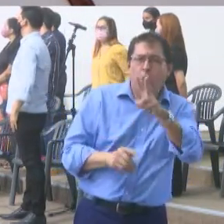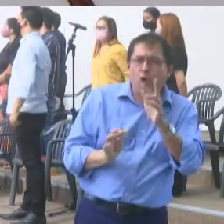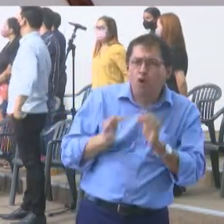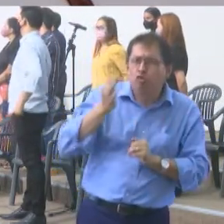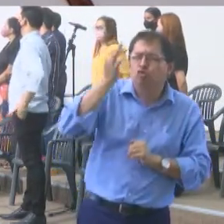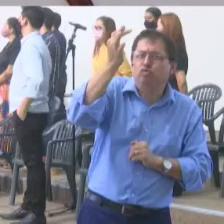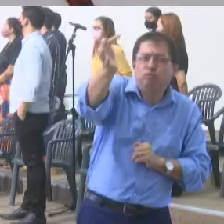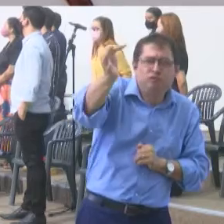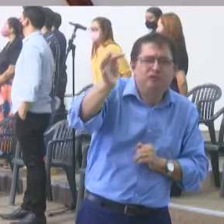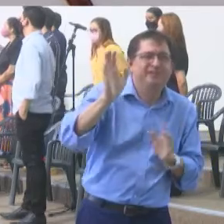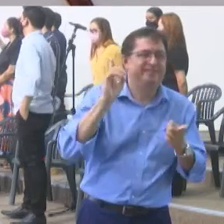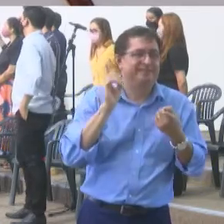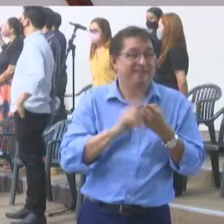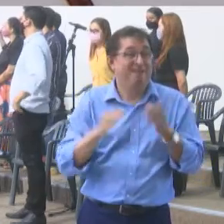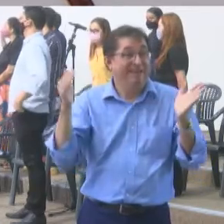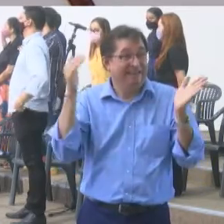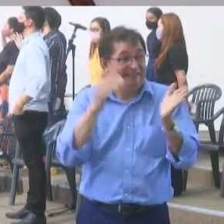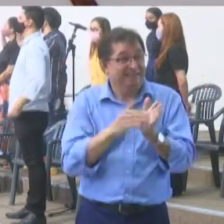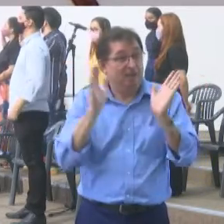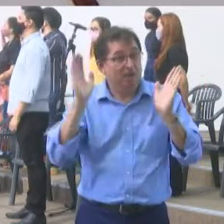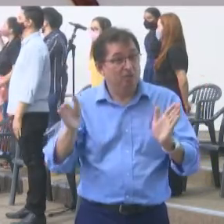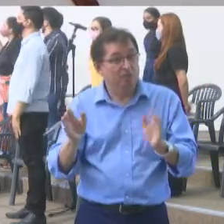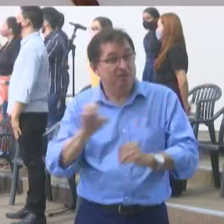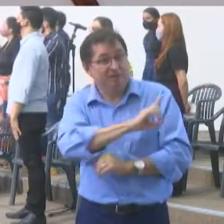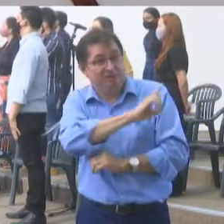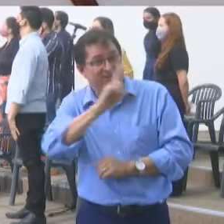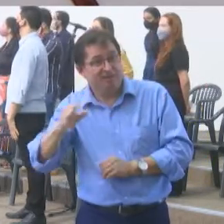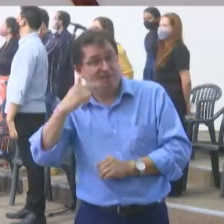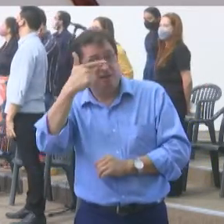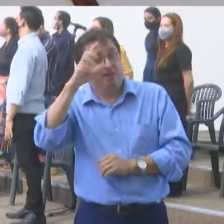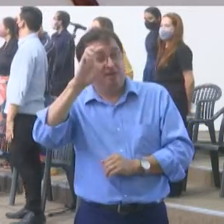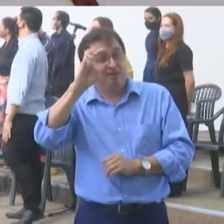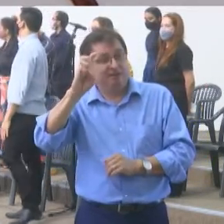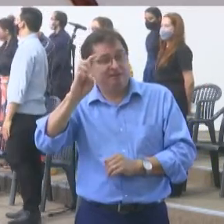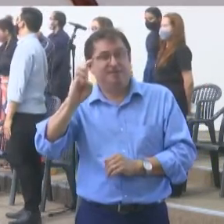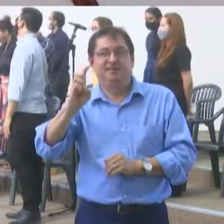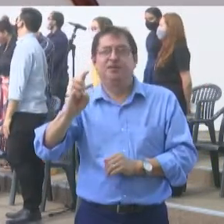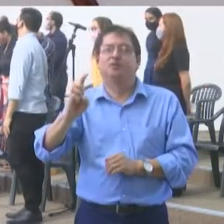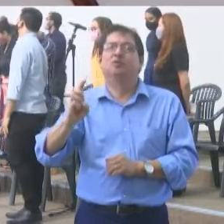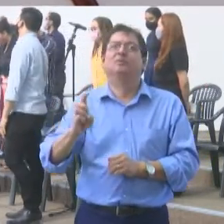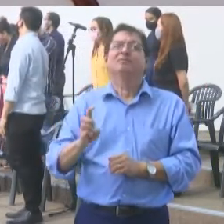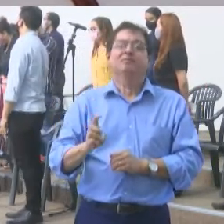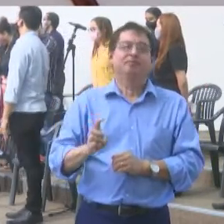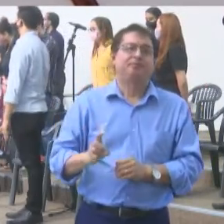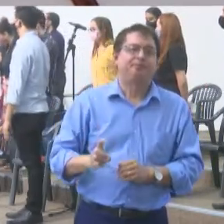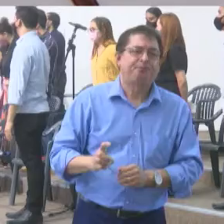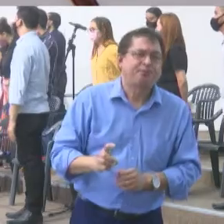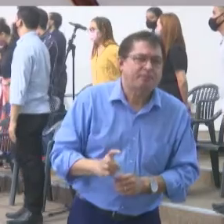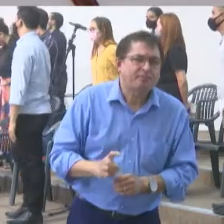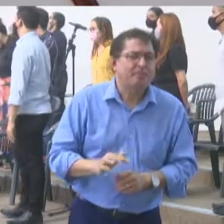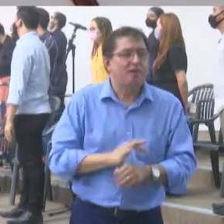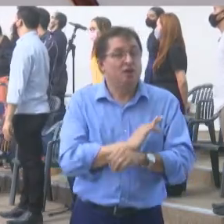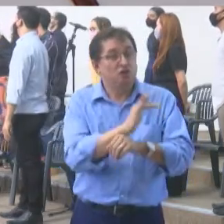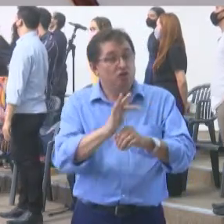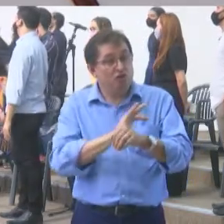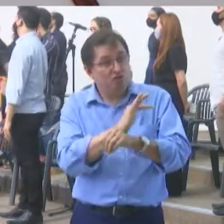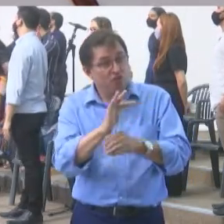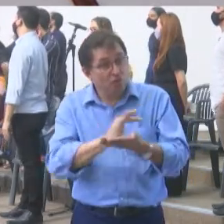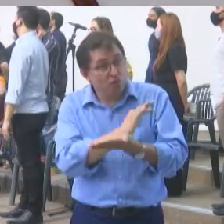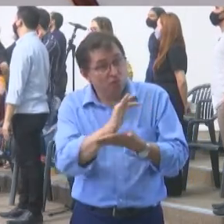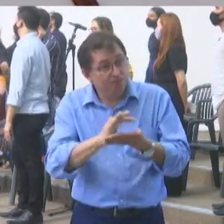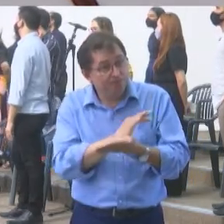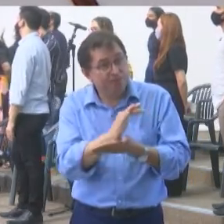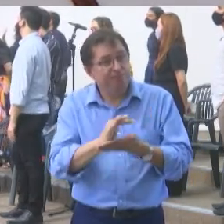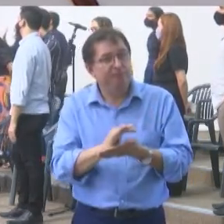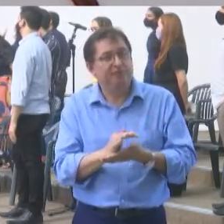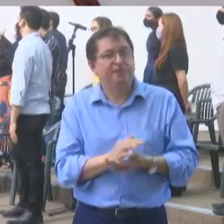dia 25 de julho de 2021, e ele está provendo um rei muito maior do que Davi, que é o rei Jesus, que te trouxe e te redimiu aqui nessa